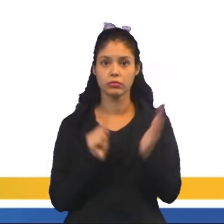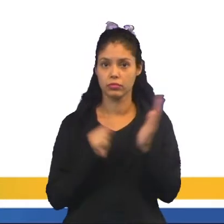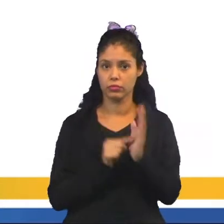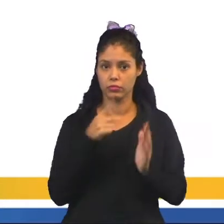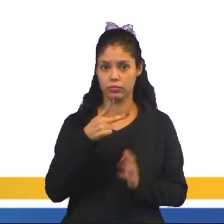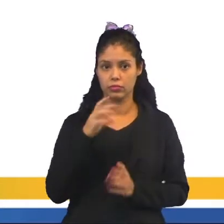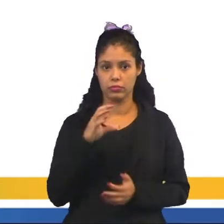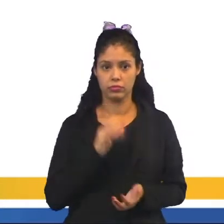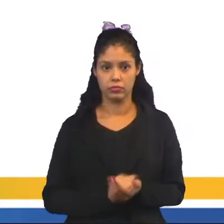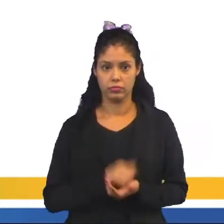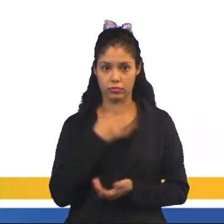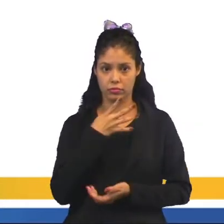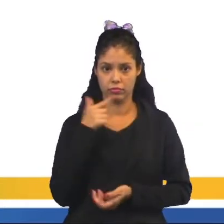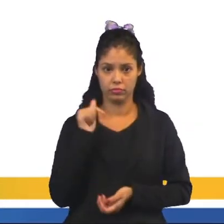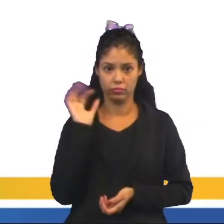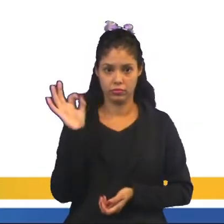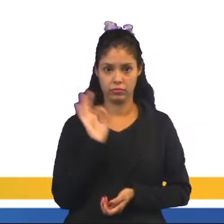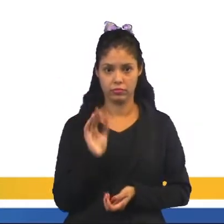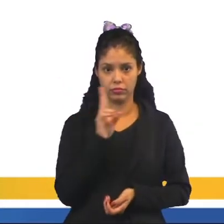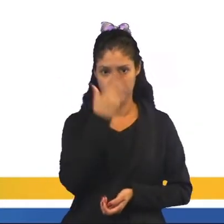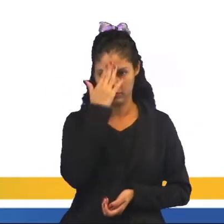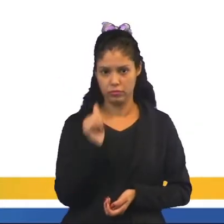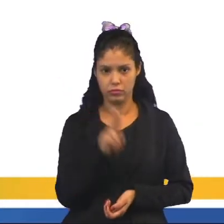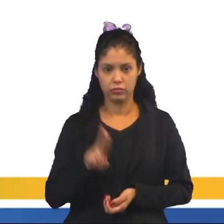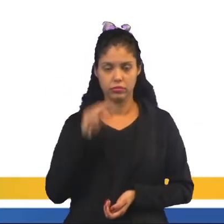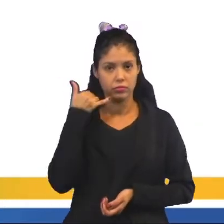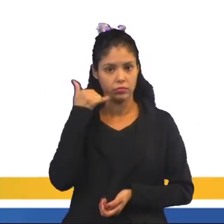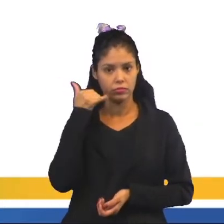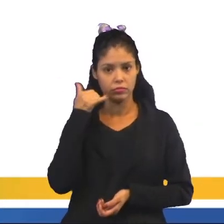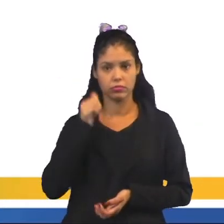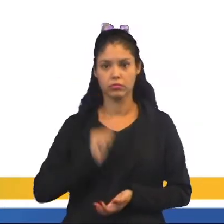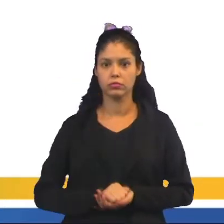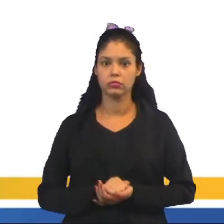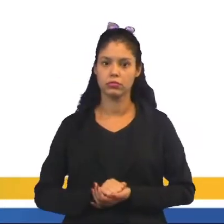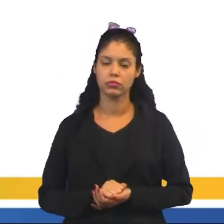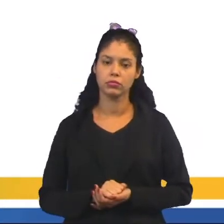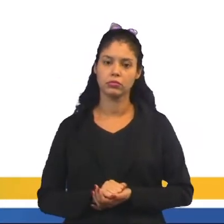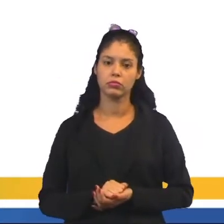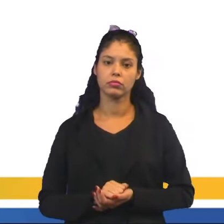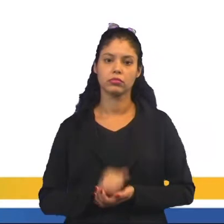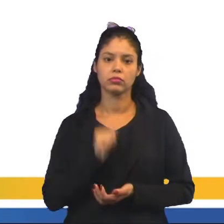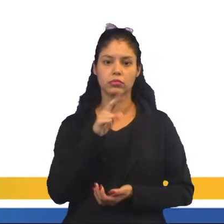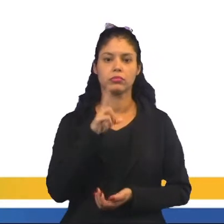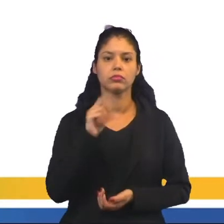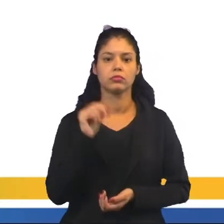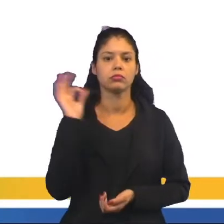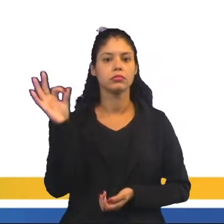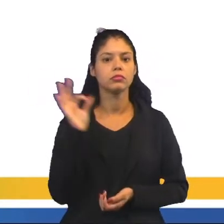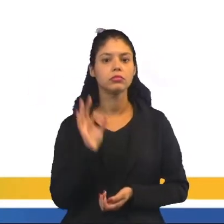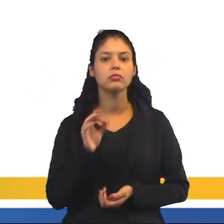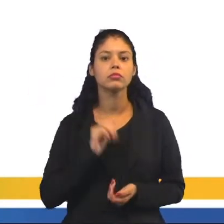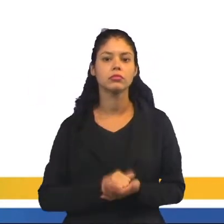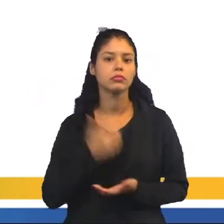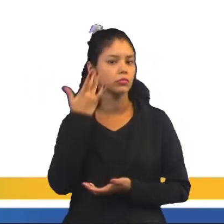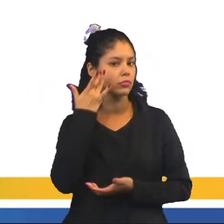PC. 47% sabem usar um smartphone. Mas,